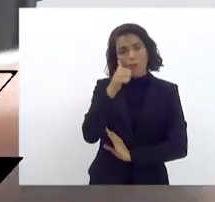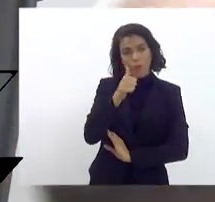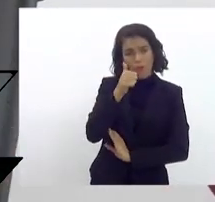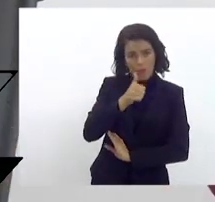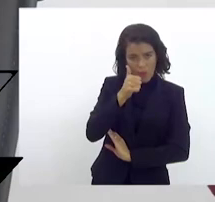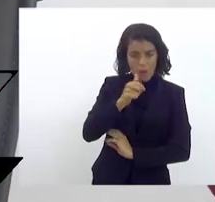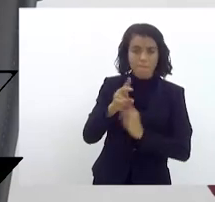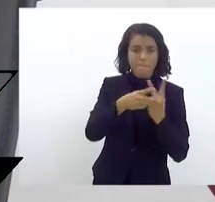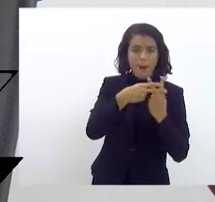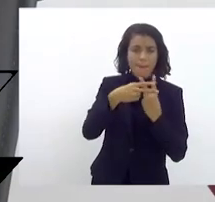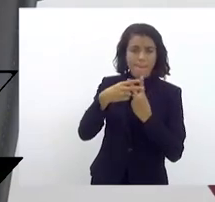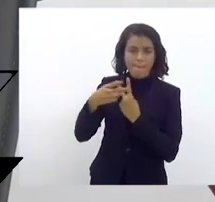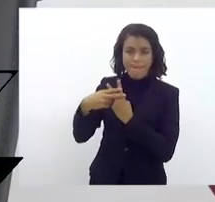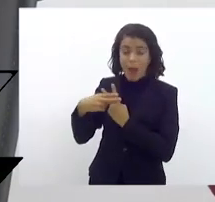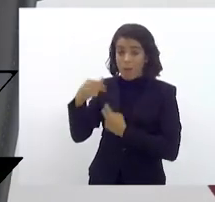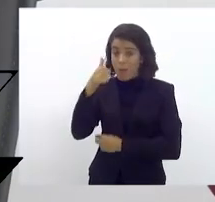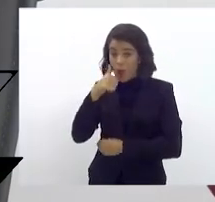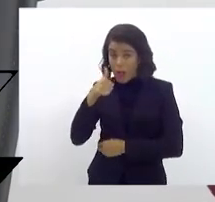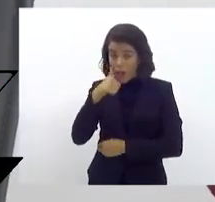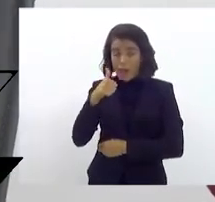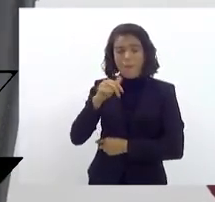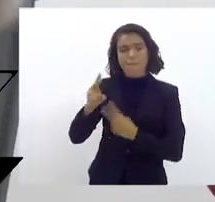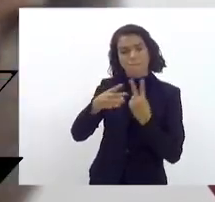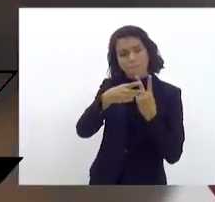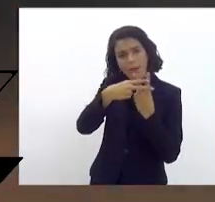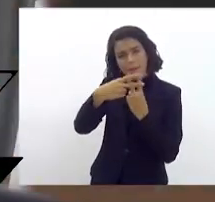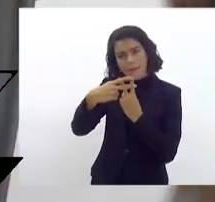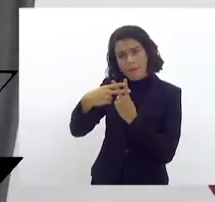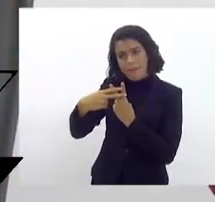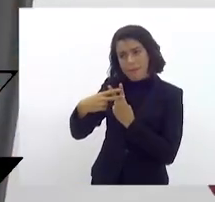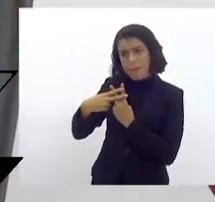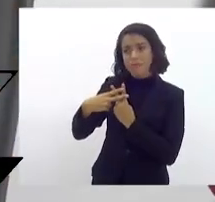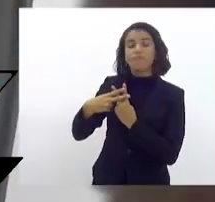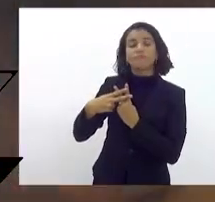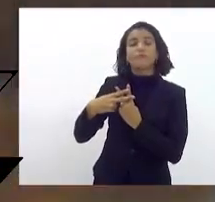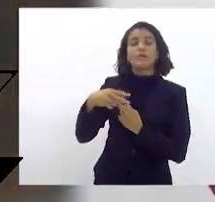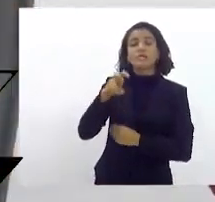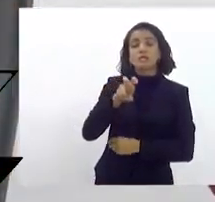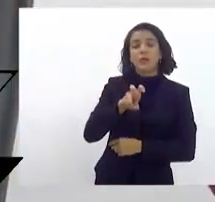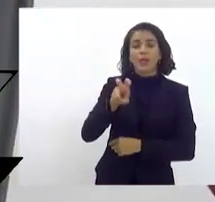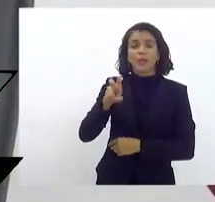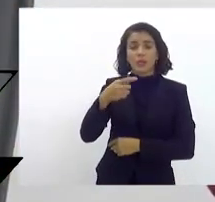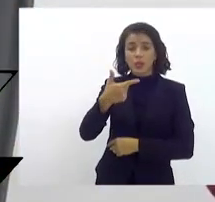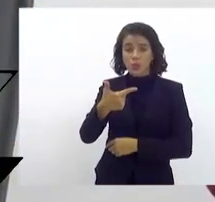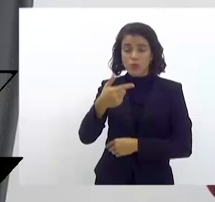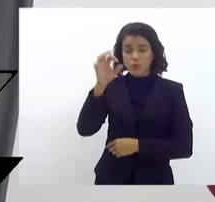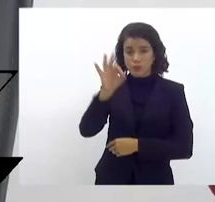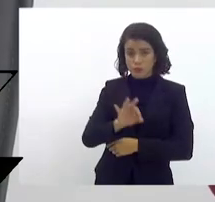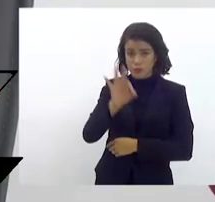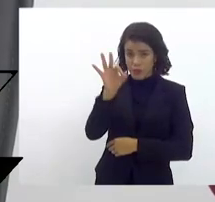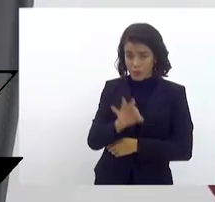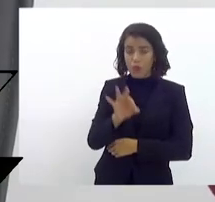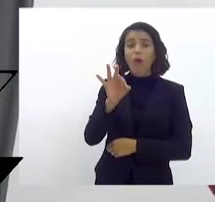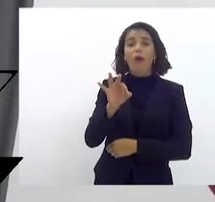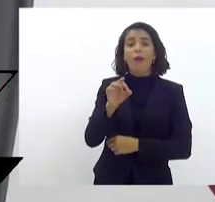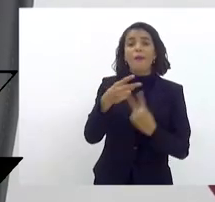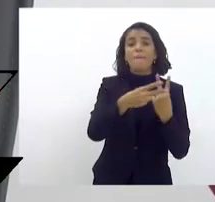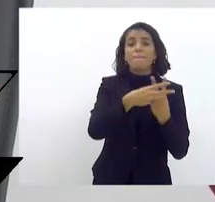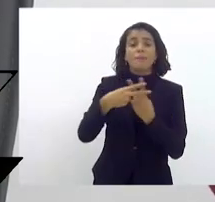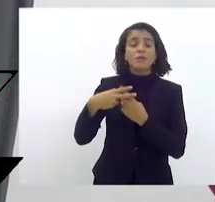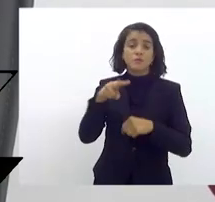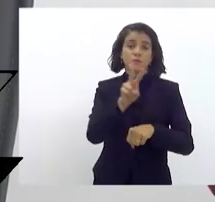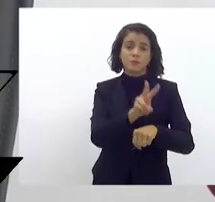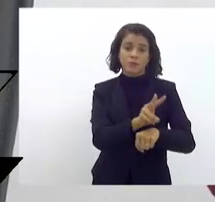do total de presas segundo a mesma fonte mais de 52% são de presos